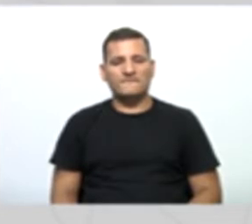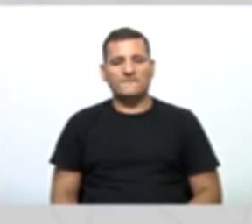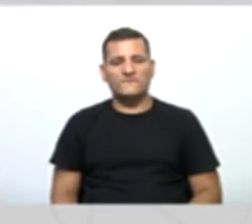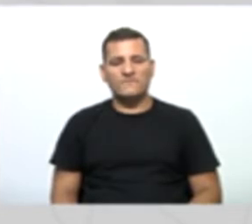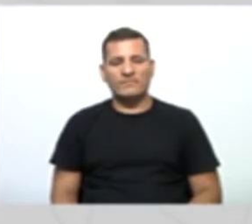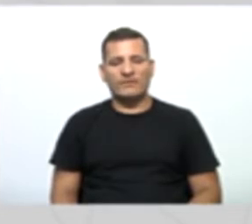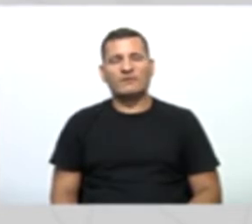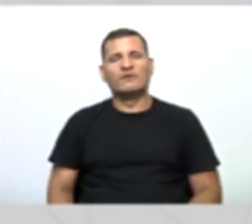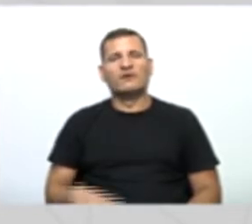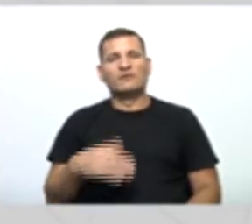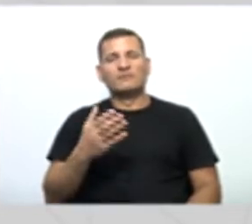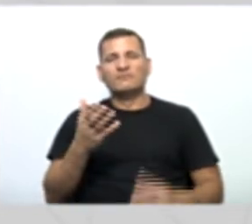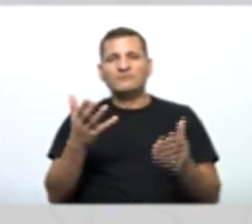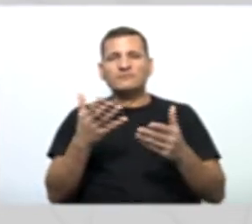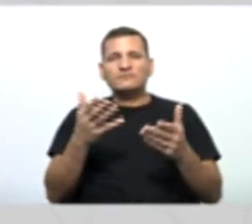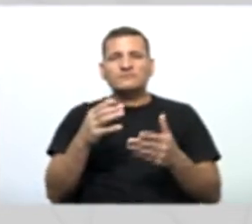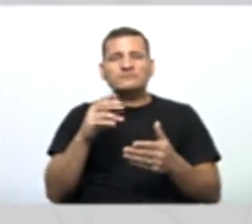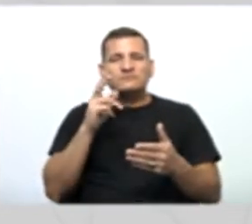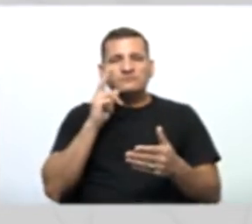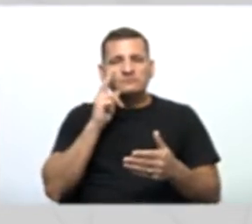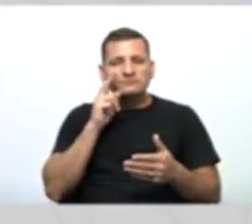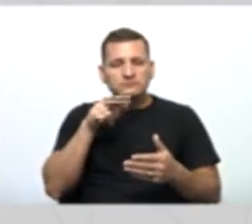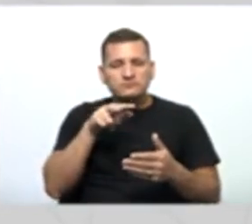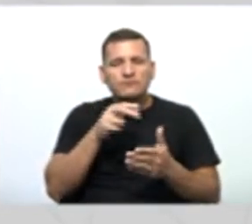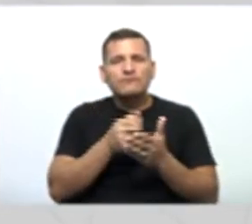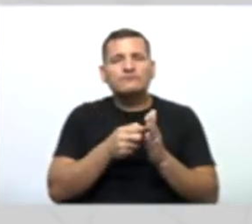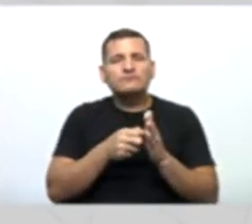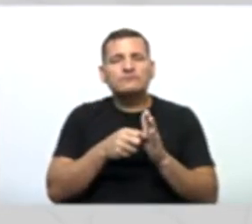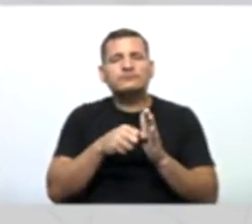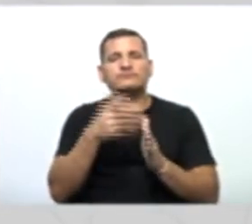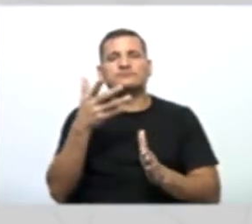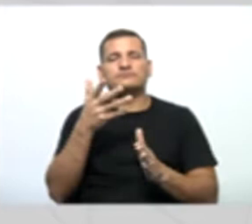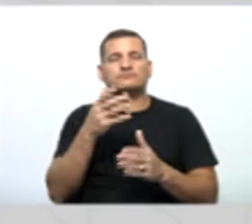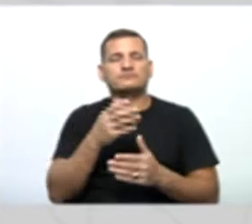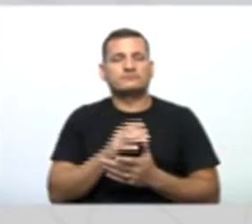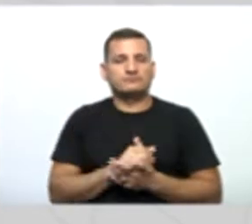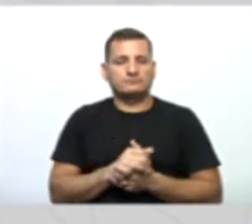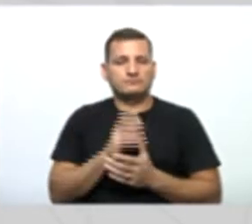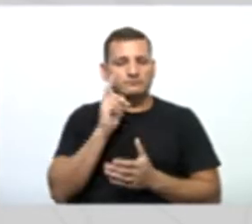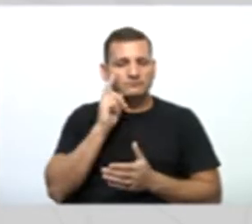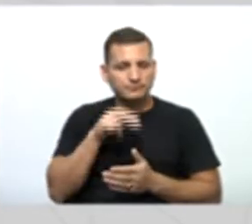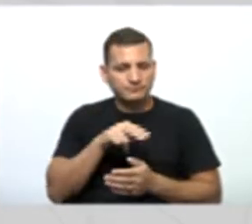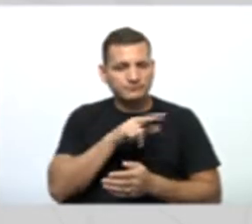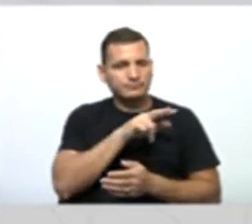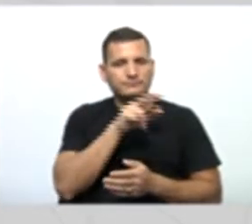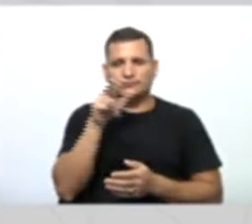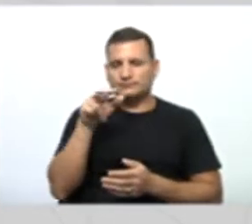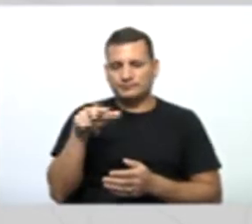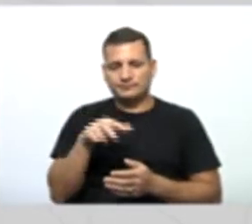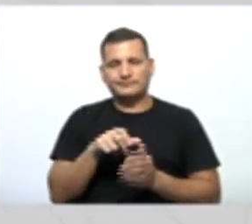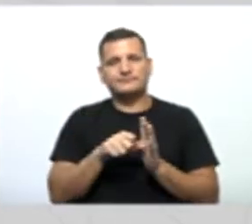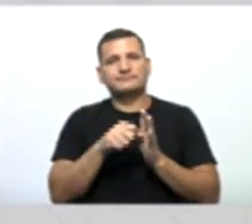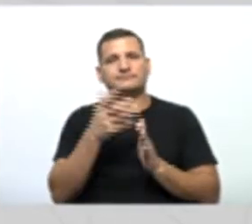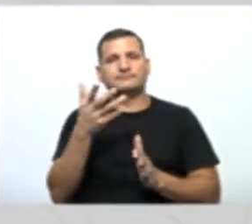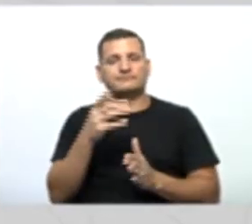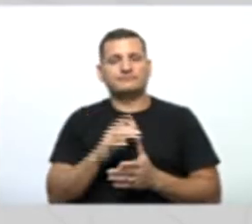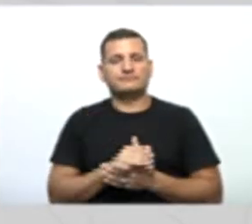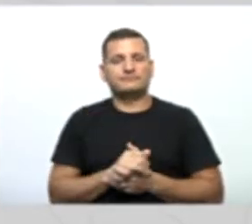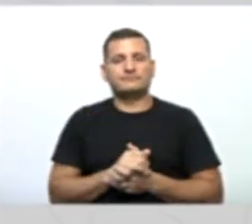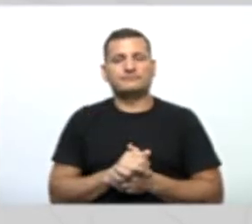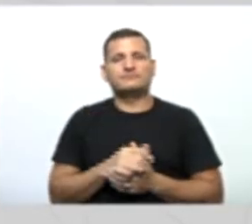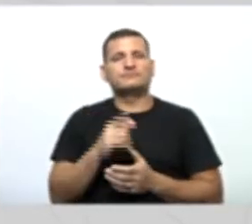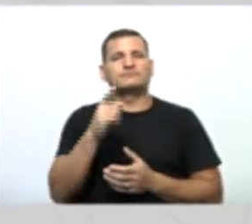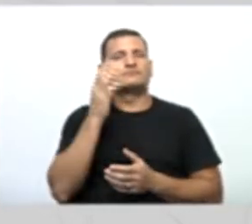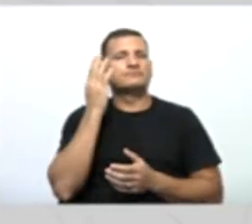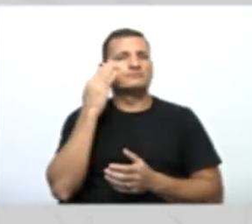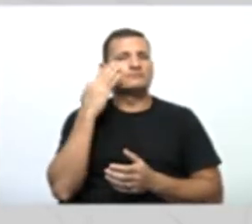quantas vezes você mudou o foco? E aí, galera, o que vocês acham? Vocês que estão aí acompanhando as nossas